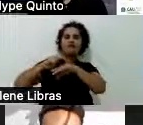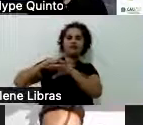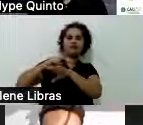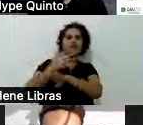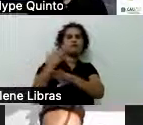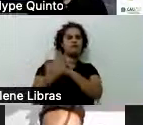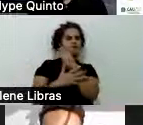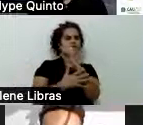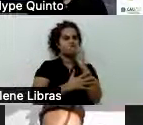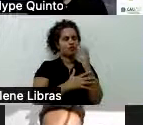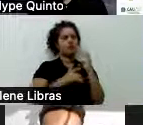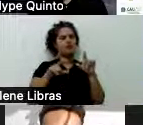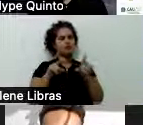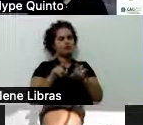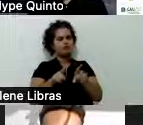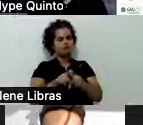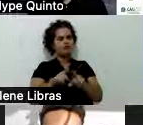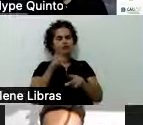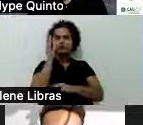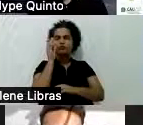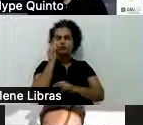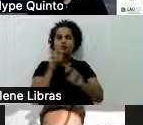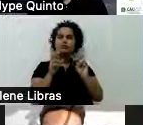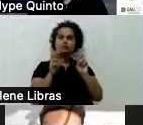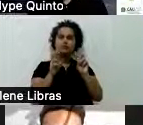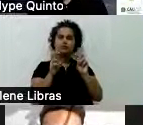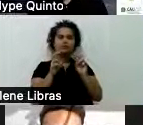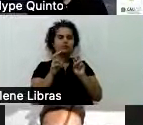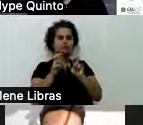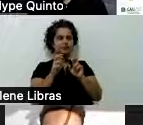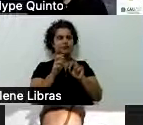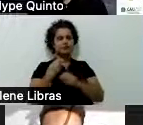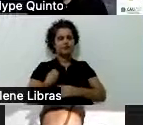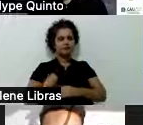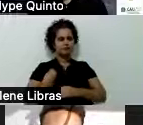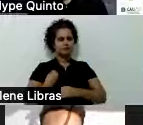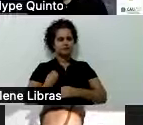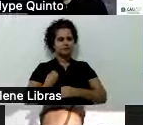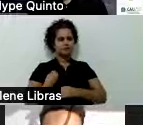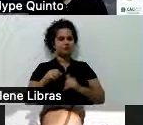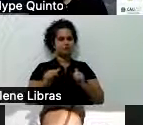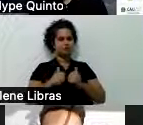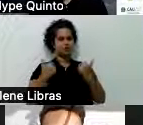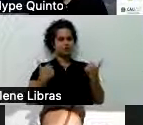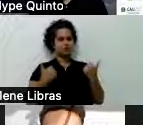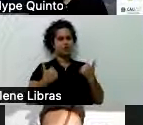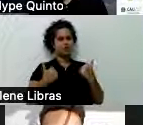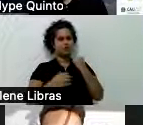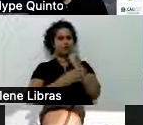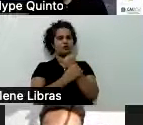seja, observando essa questão pré-existente, se ela vinha com a intenção de melhorar a segurança